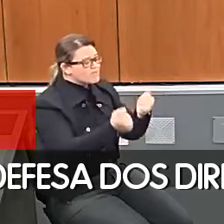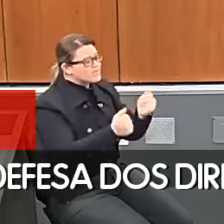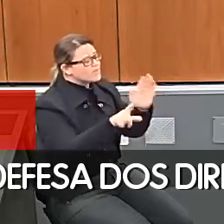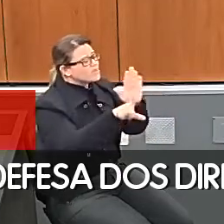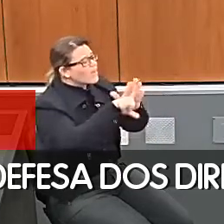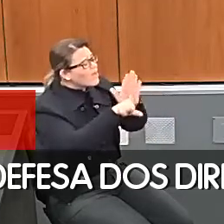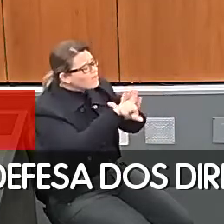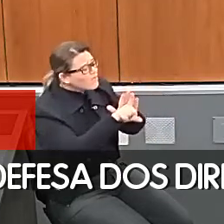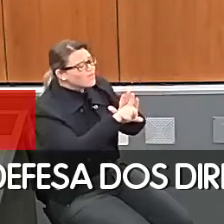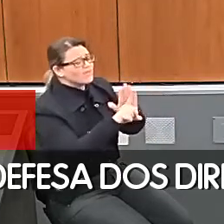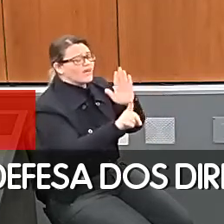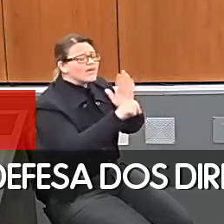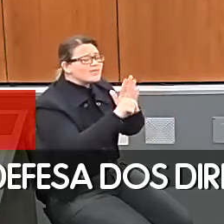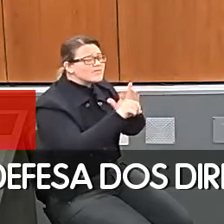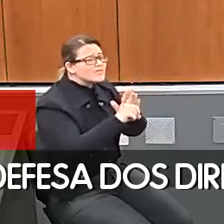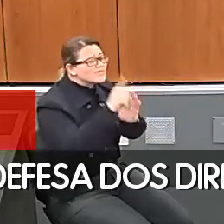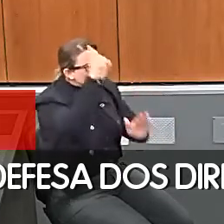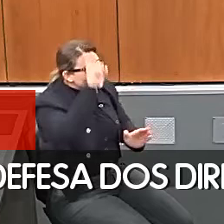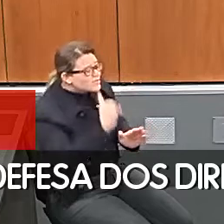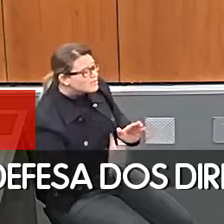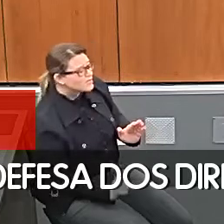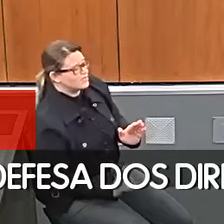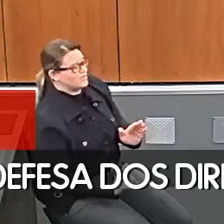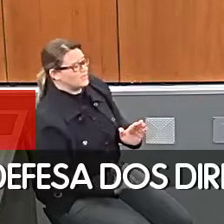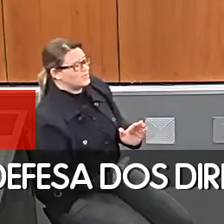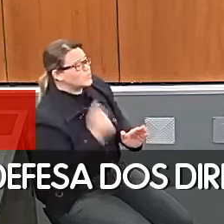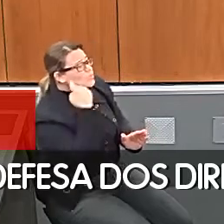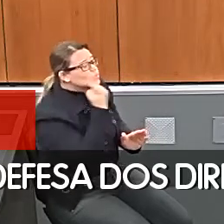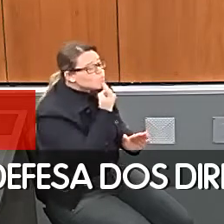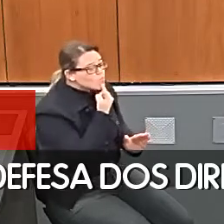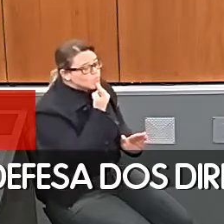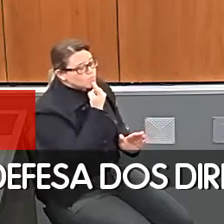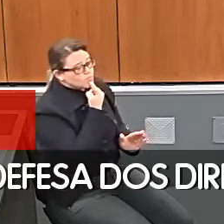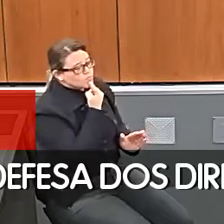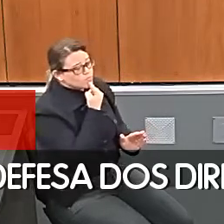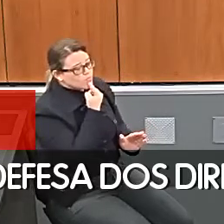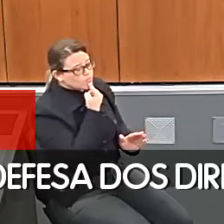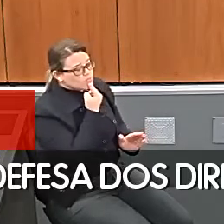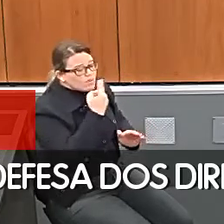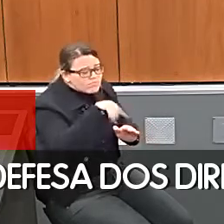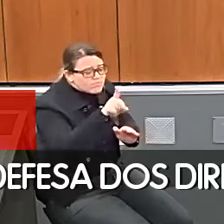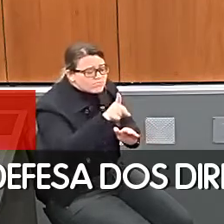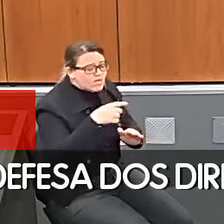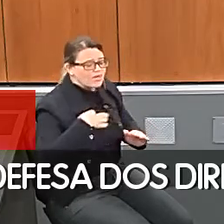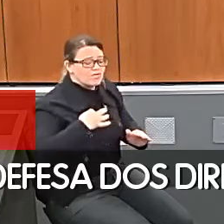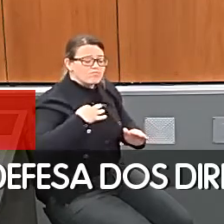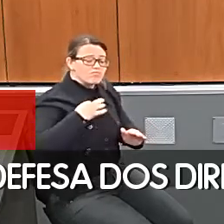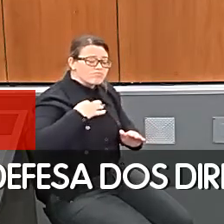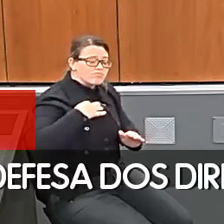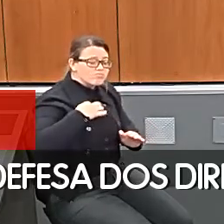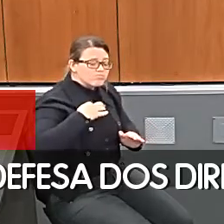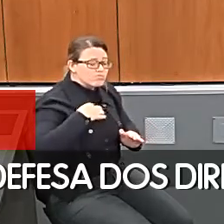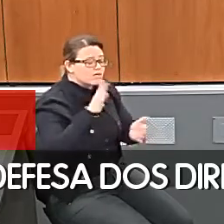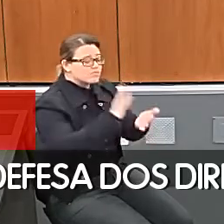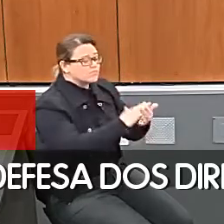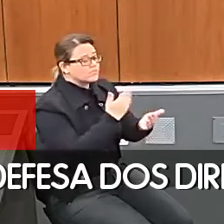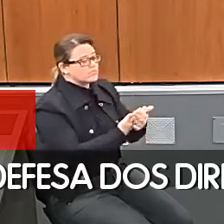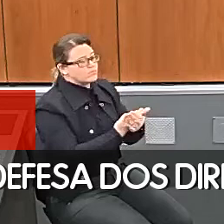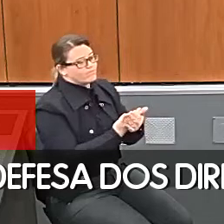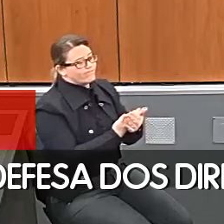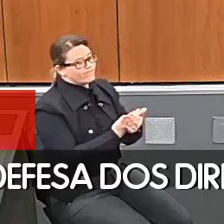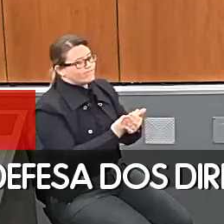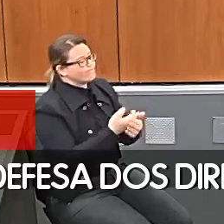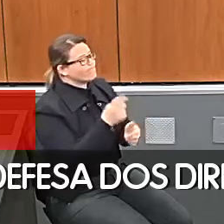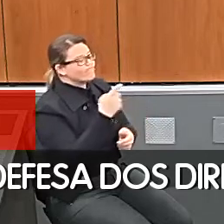nós oferecemos o intérprete de graça, né? De voluntário, mesmo assim não lhe é permitido. E aí